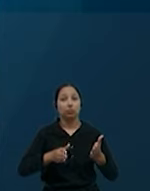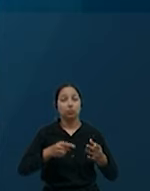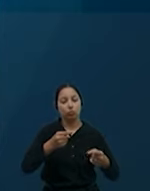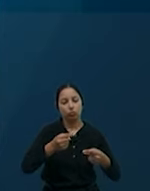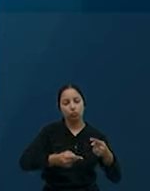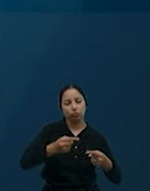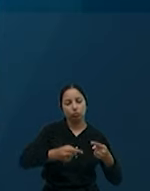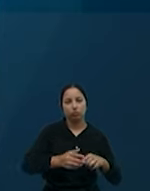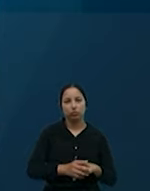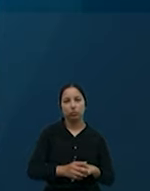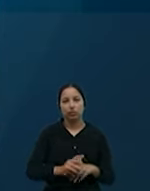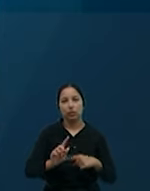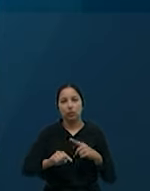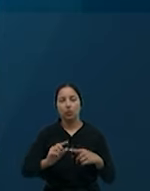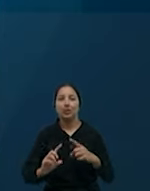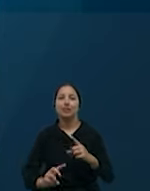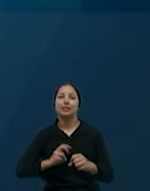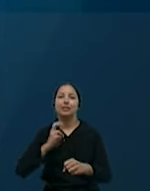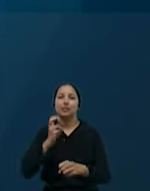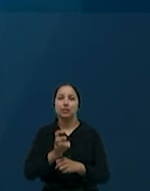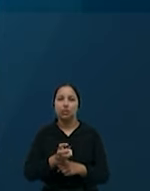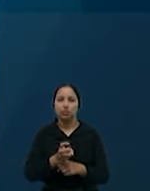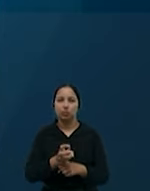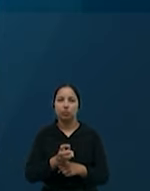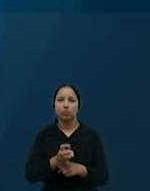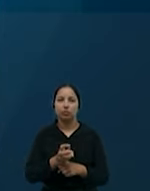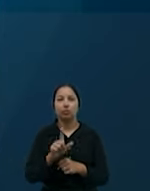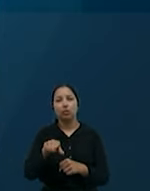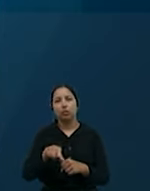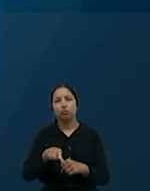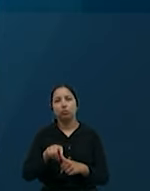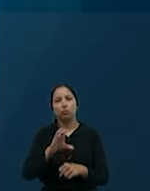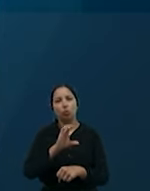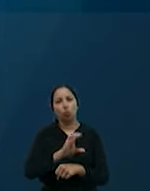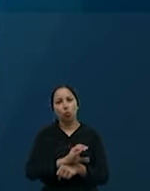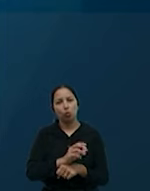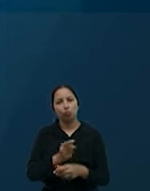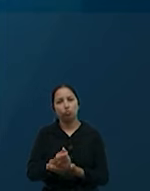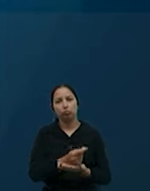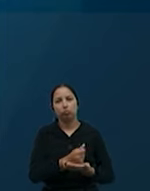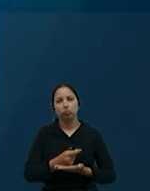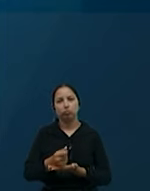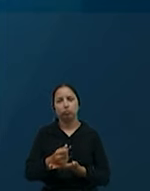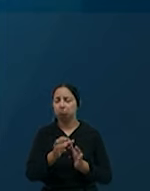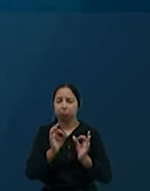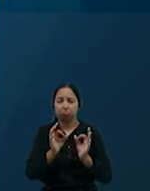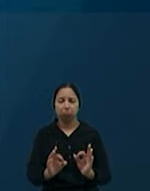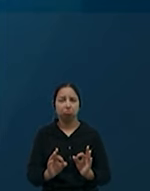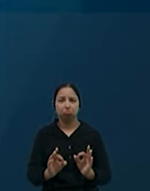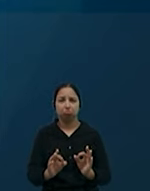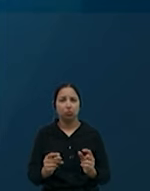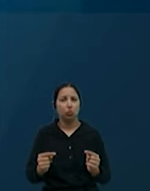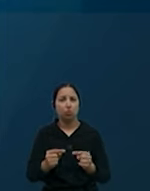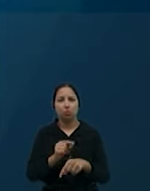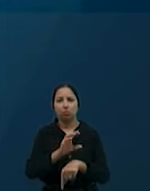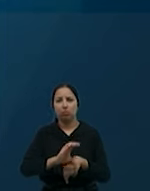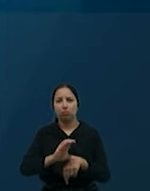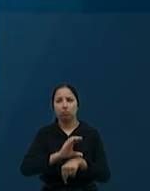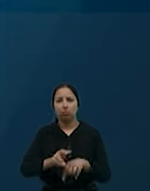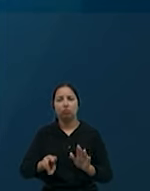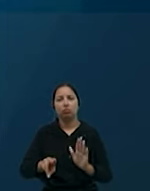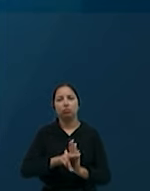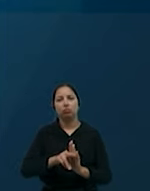estão no Código Tributário Nacional, então está tudo correto, reconheceu que era constitucional a norma do artigo 40,